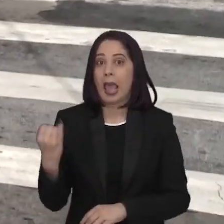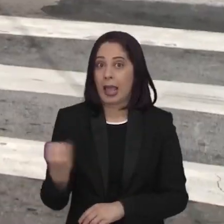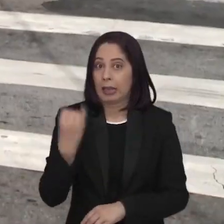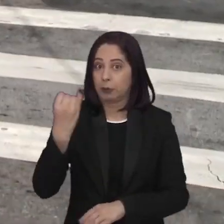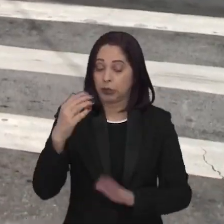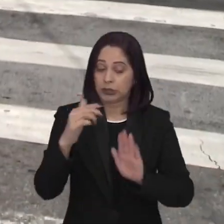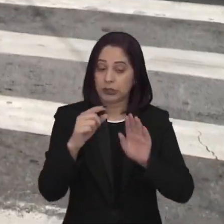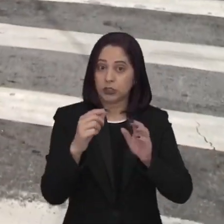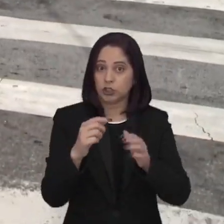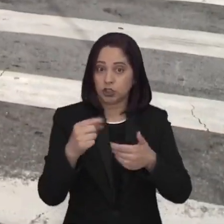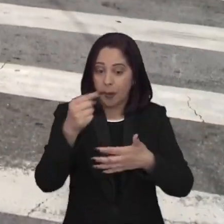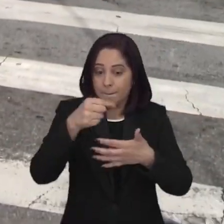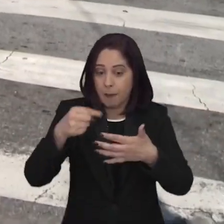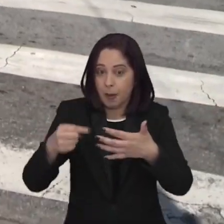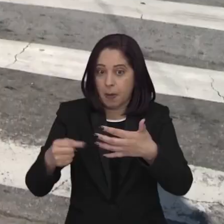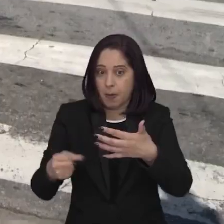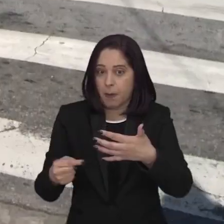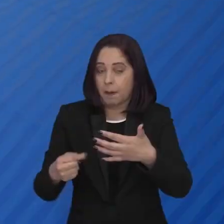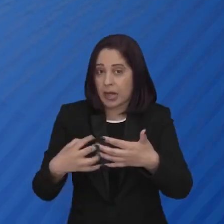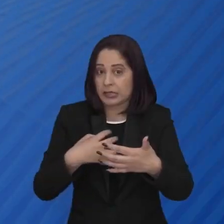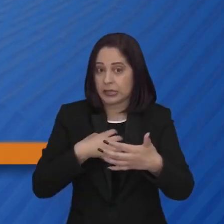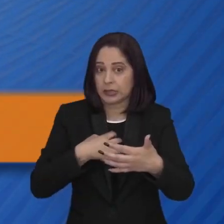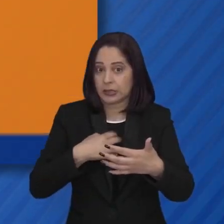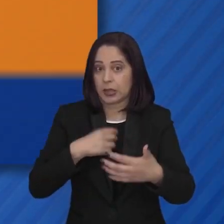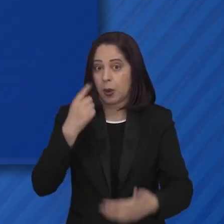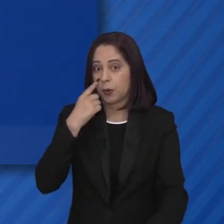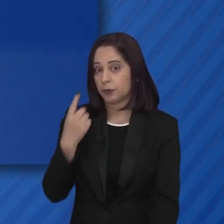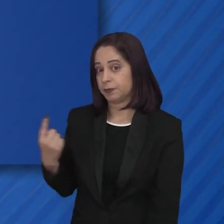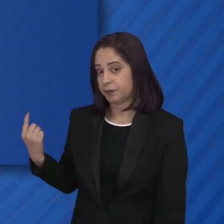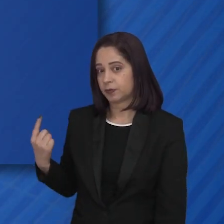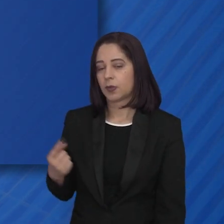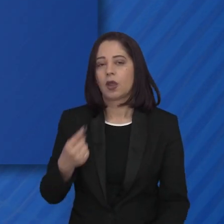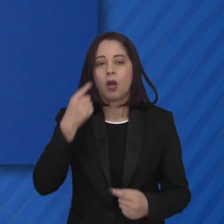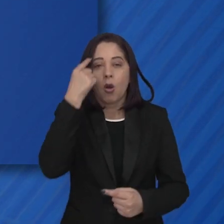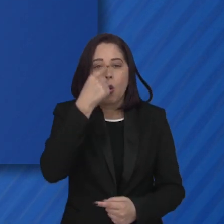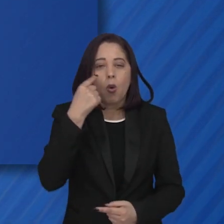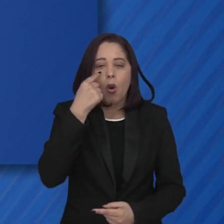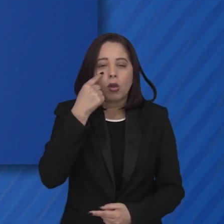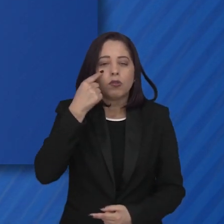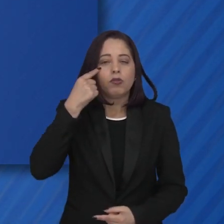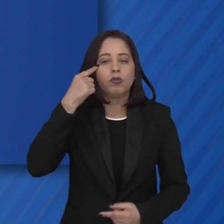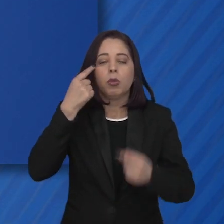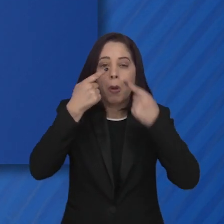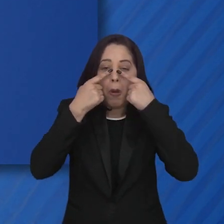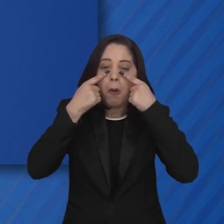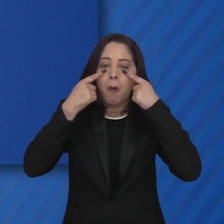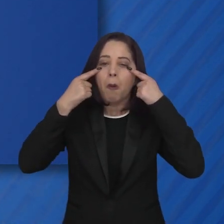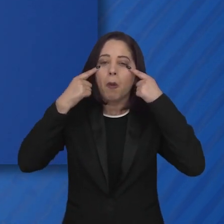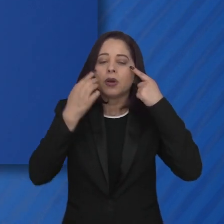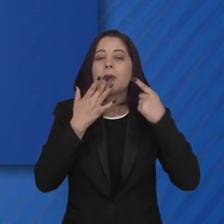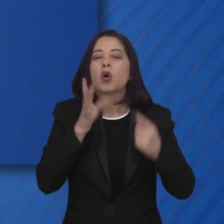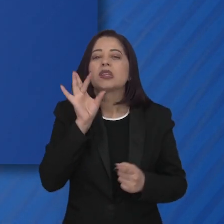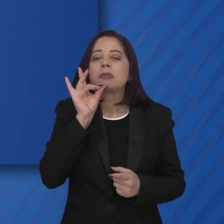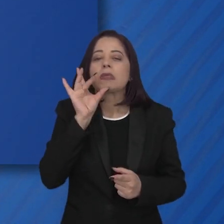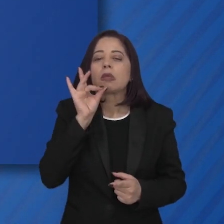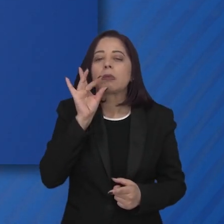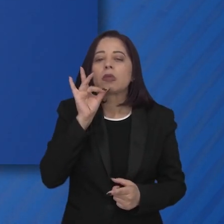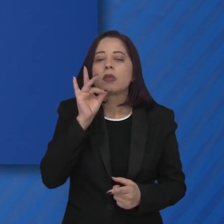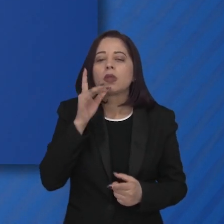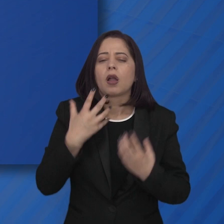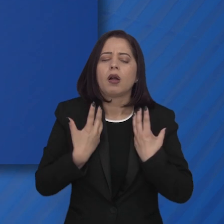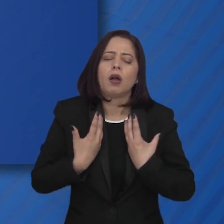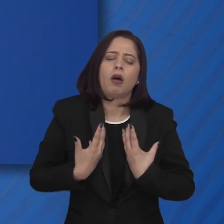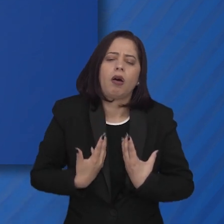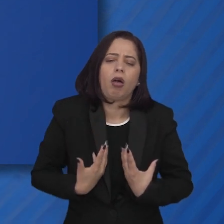atento aos sinais. Alguns dos sintomas da desidratação em idosos são olhos fundos, olheiras, bocas